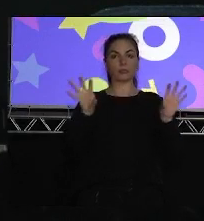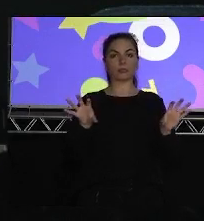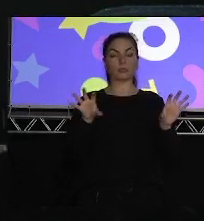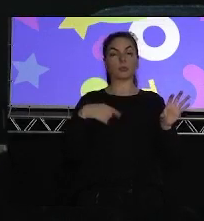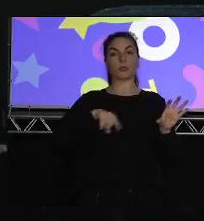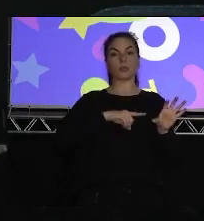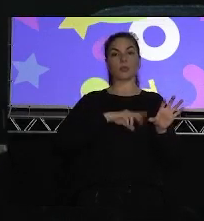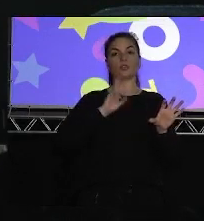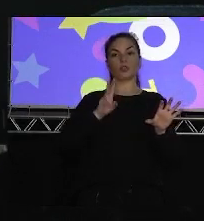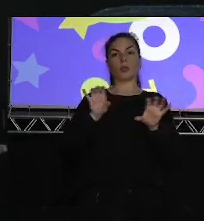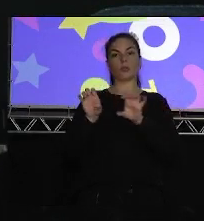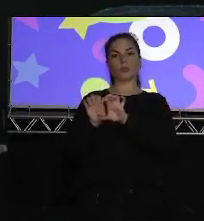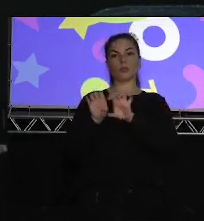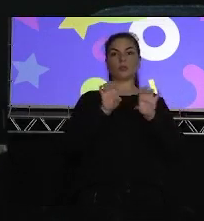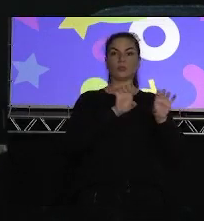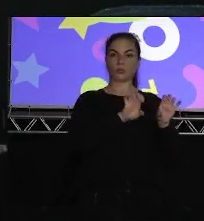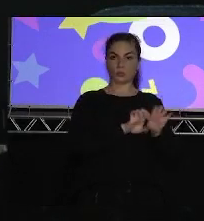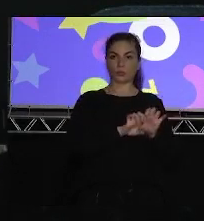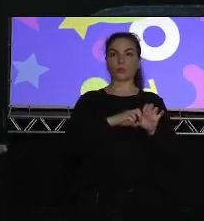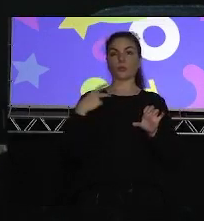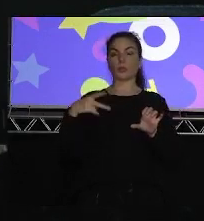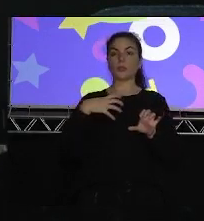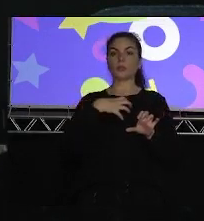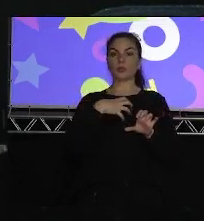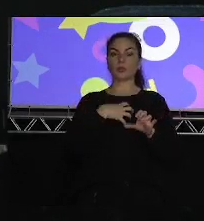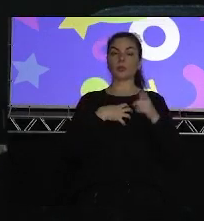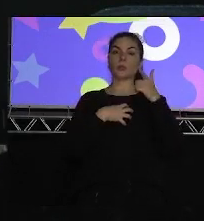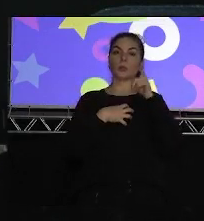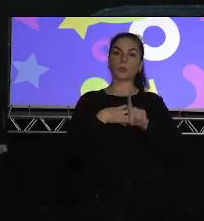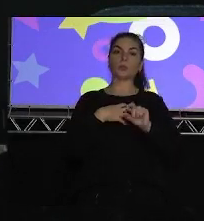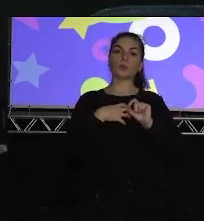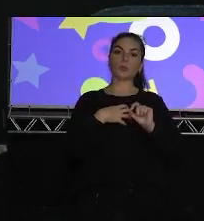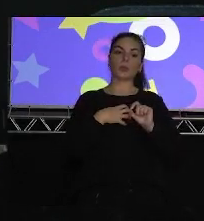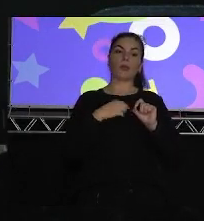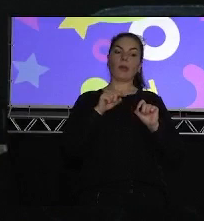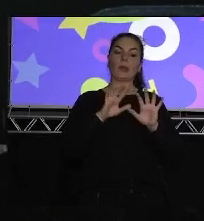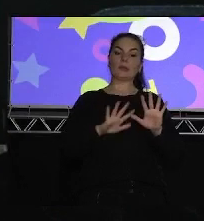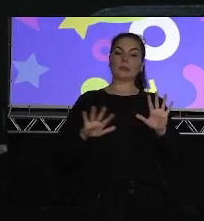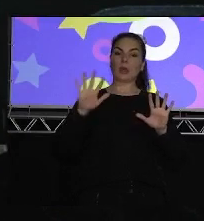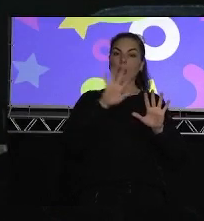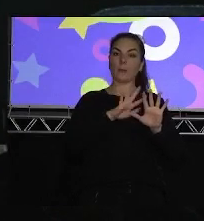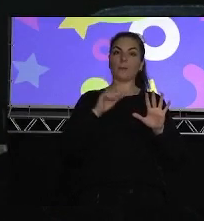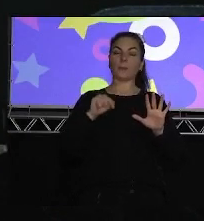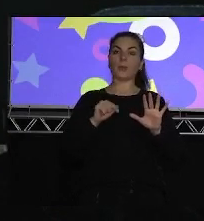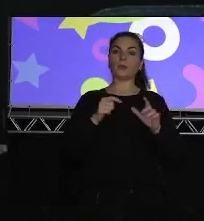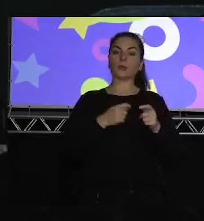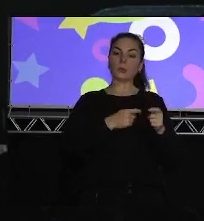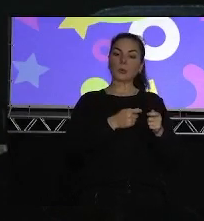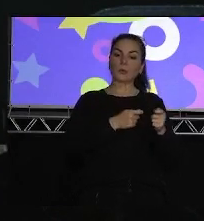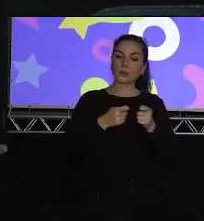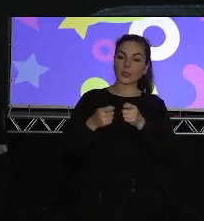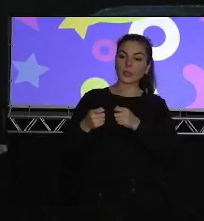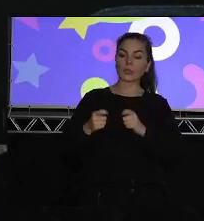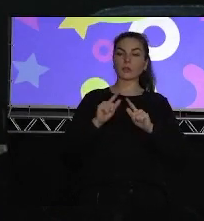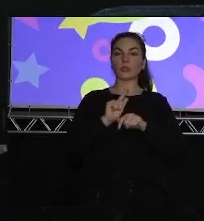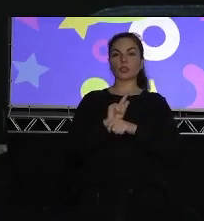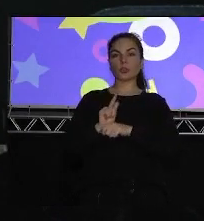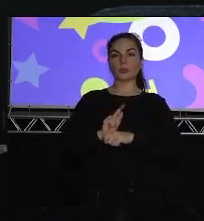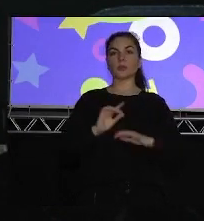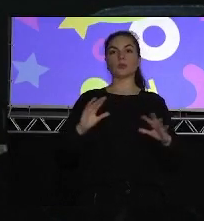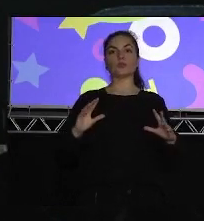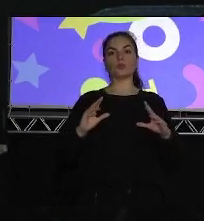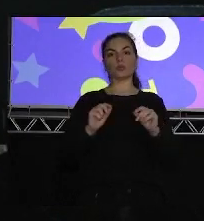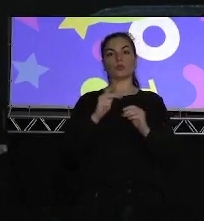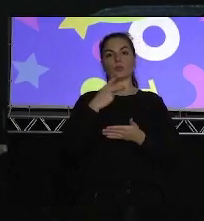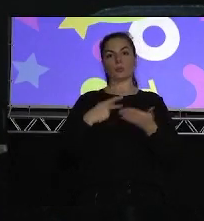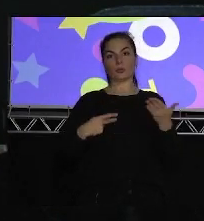então estruturou dessa forma para que a partir daí esse hub então fizesse toda a gestão e a governança de todos os projetos